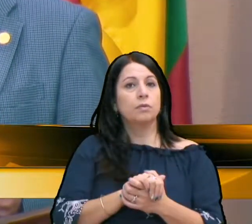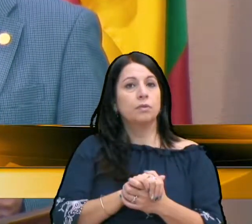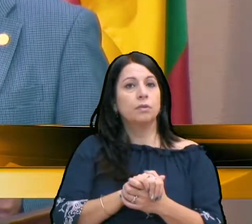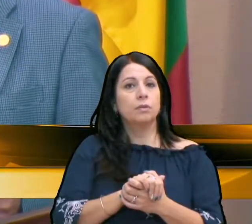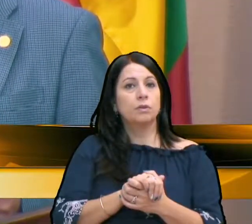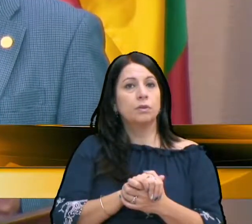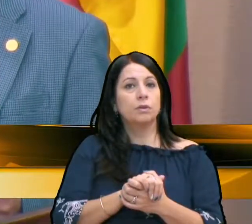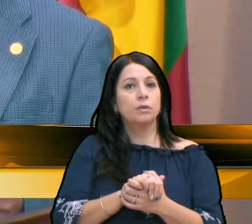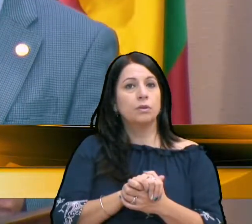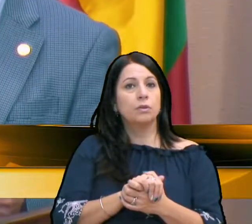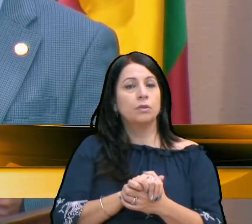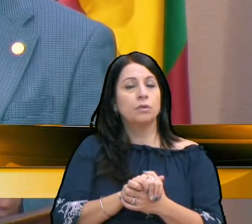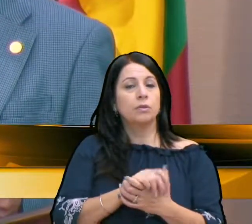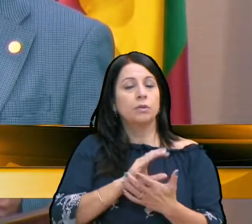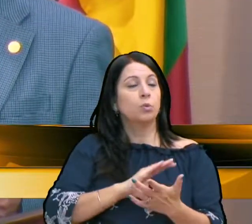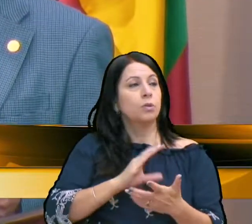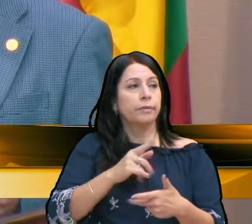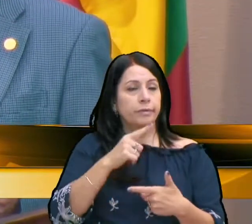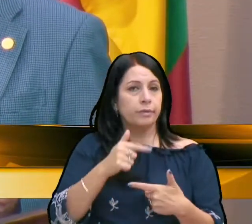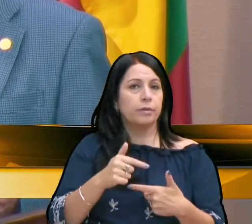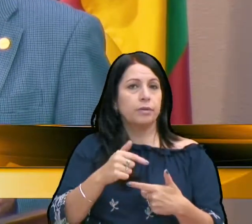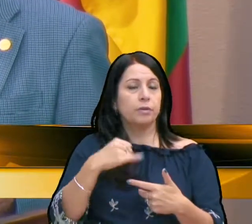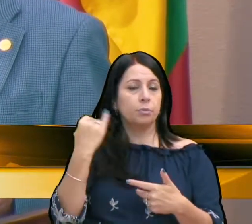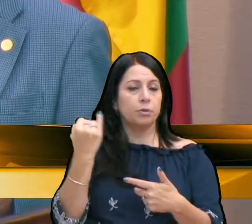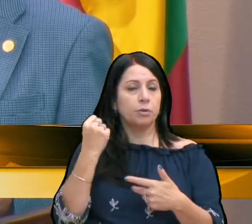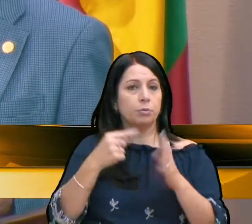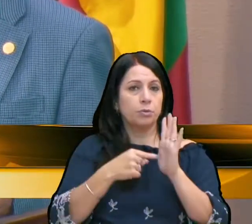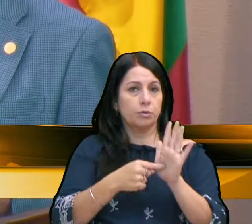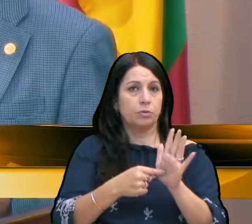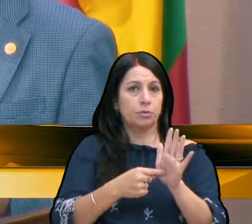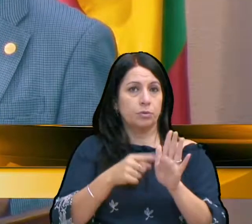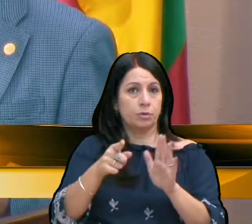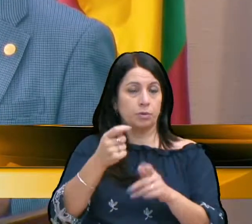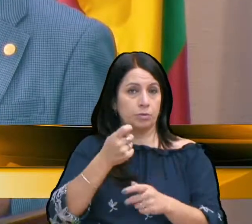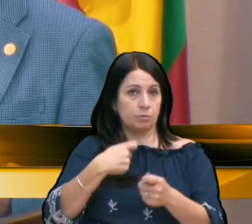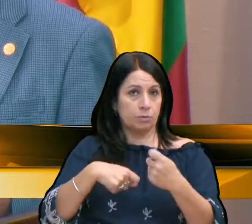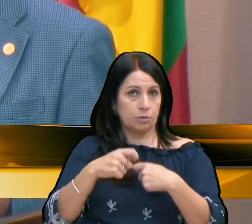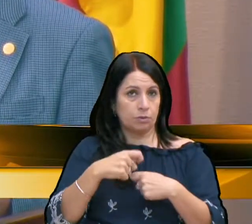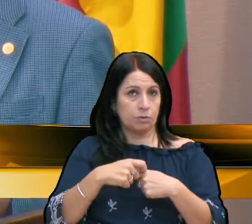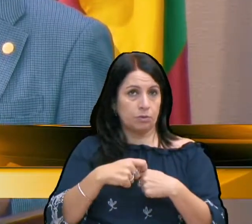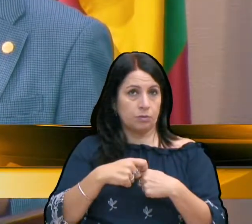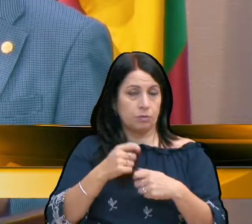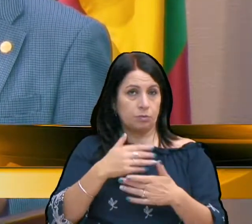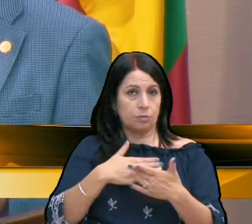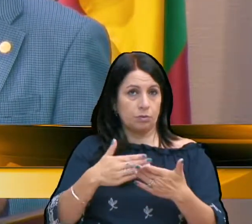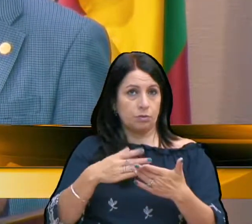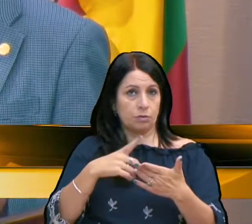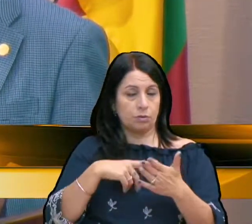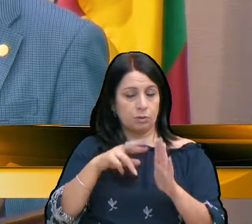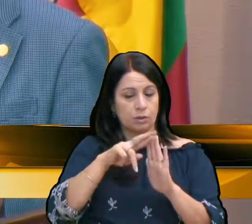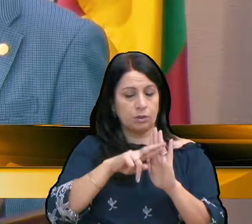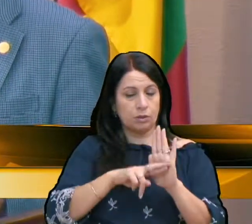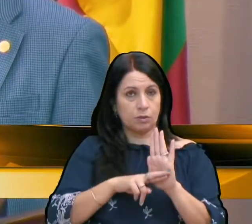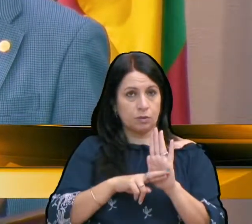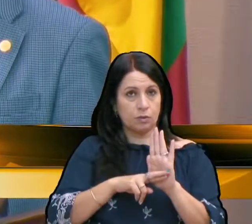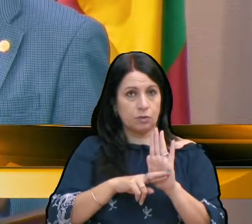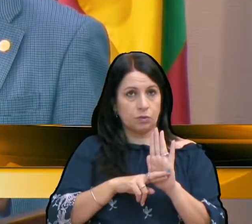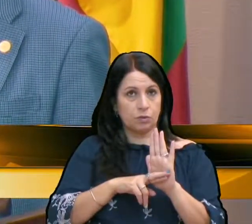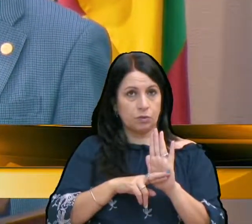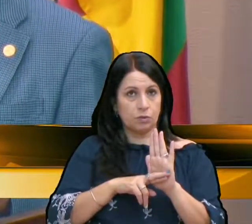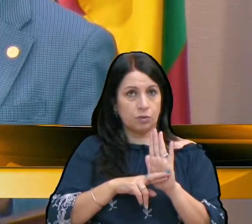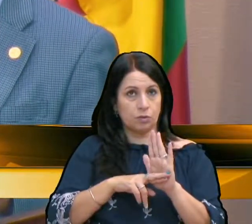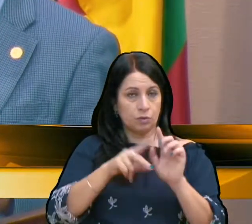sobre a coordenação, importante ressaltar que essa administração, desde seu início, tem como diretriz de governo que